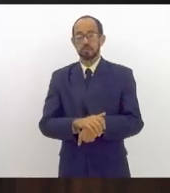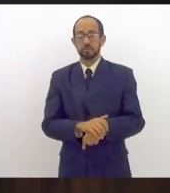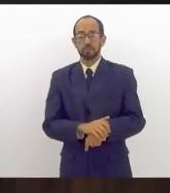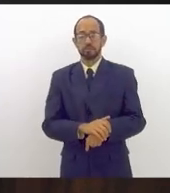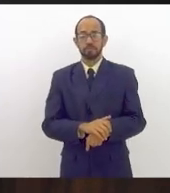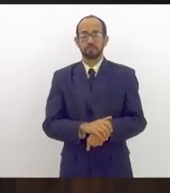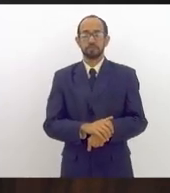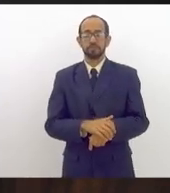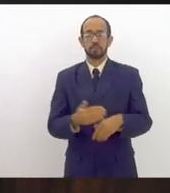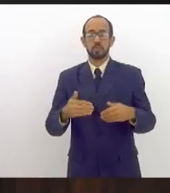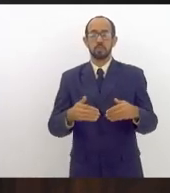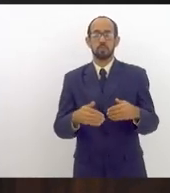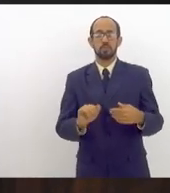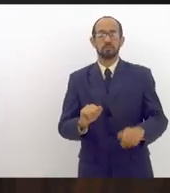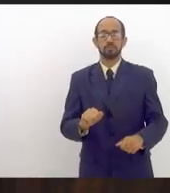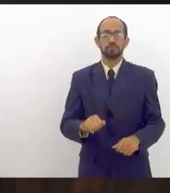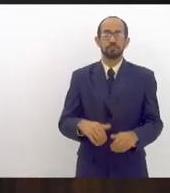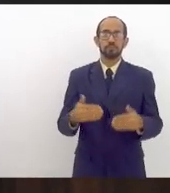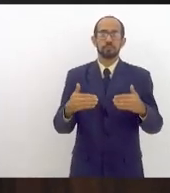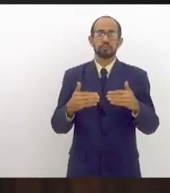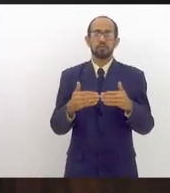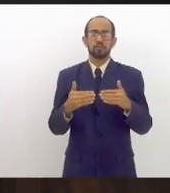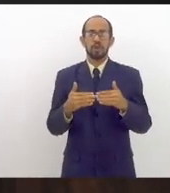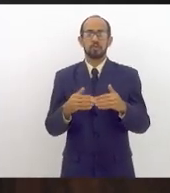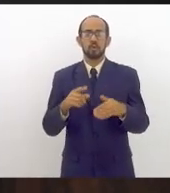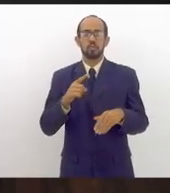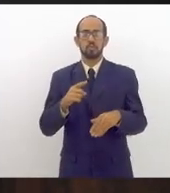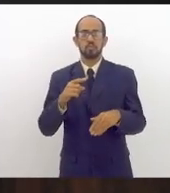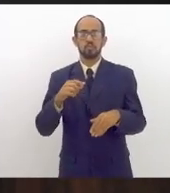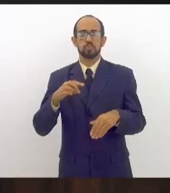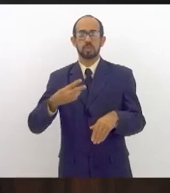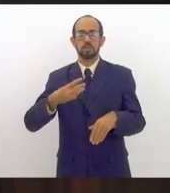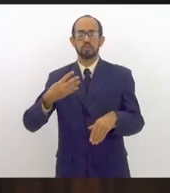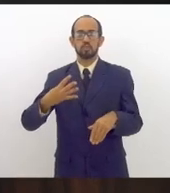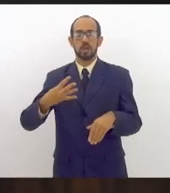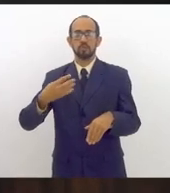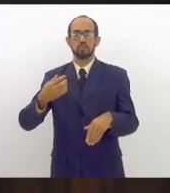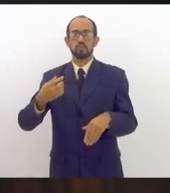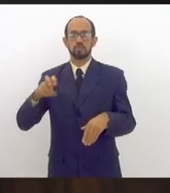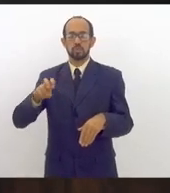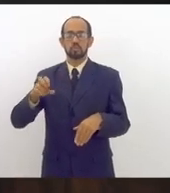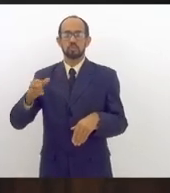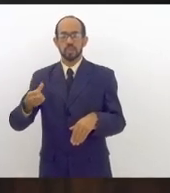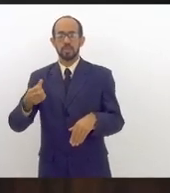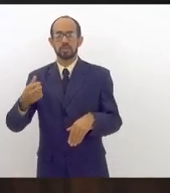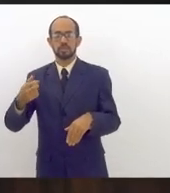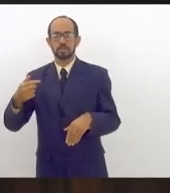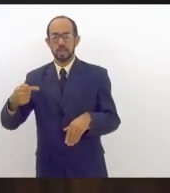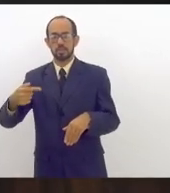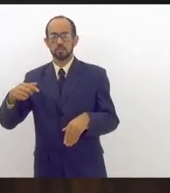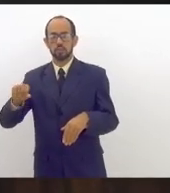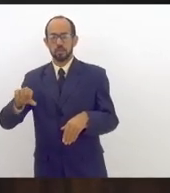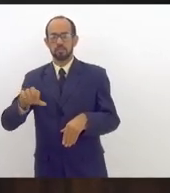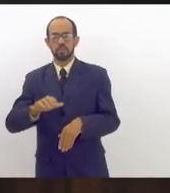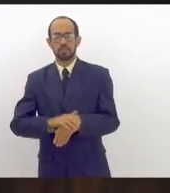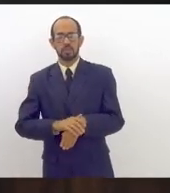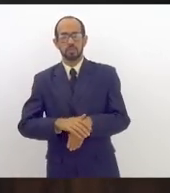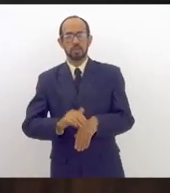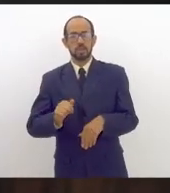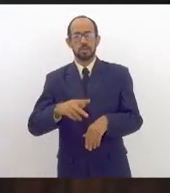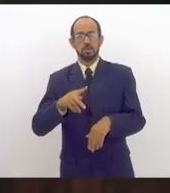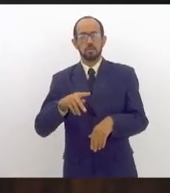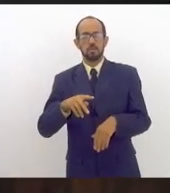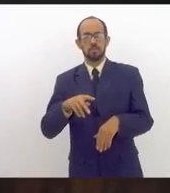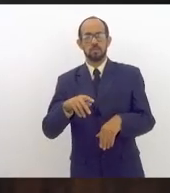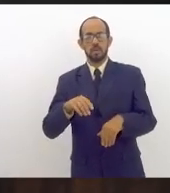3, 4, 5, 6, 7, 8 e 9. Contrário à emenda 2. Relatores, deputados Rogério Lisboa, tio Carlos, Paulo Melo, relator do